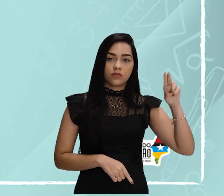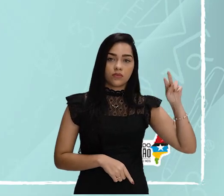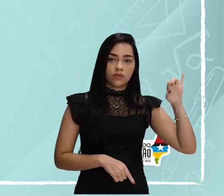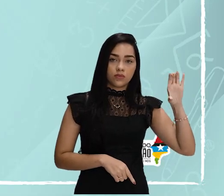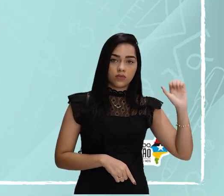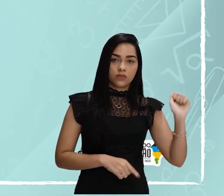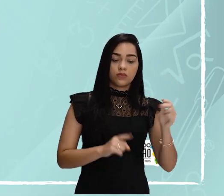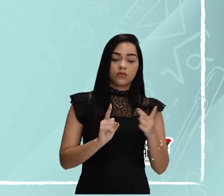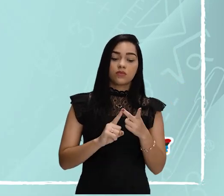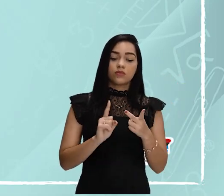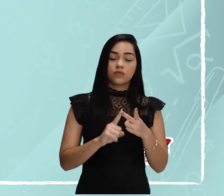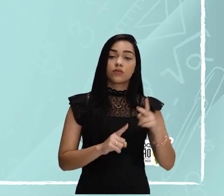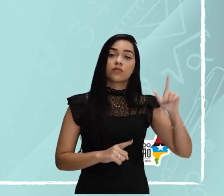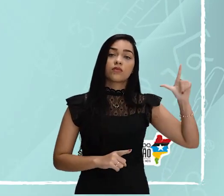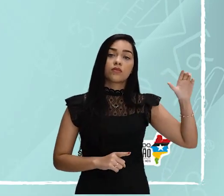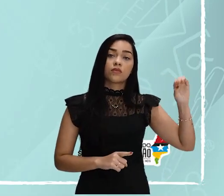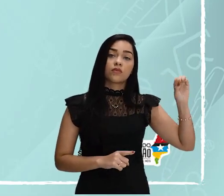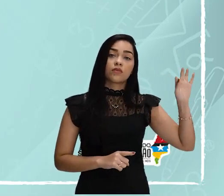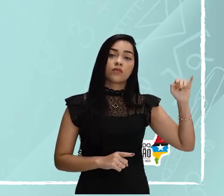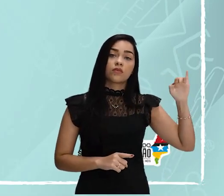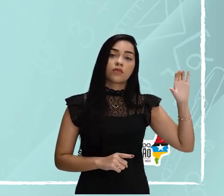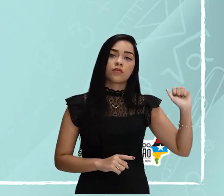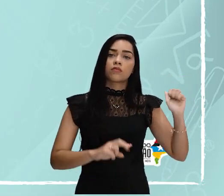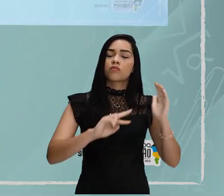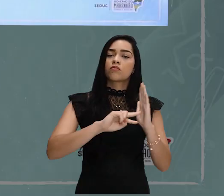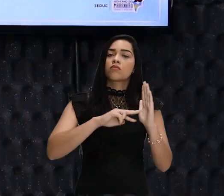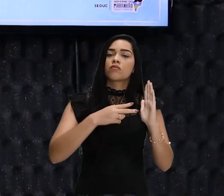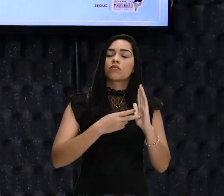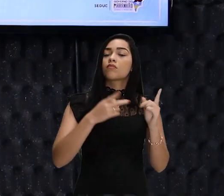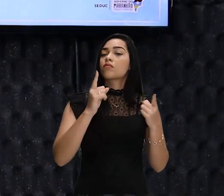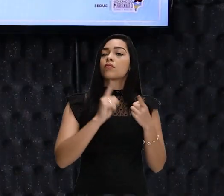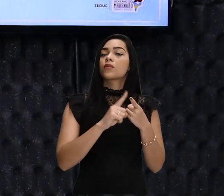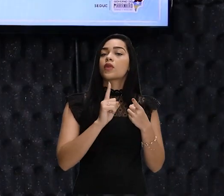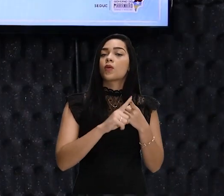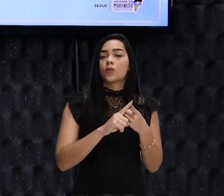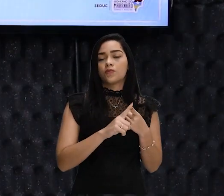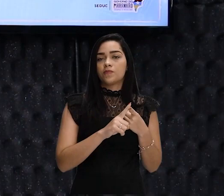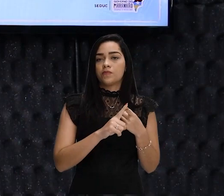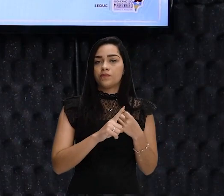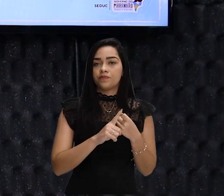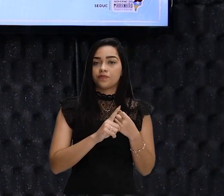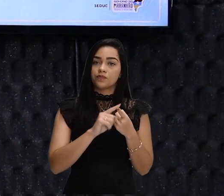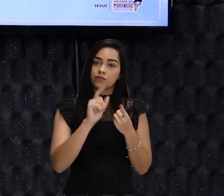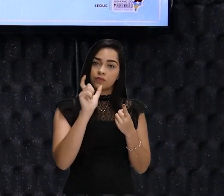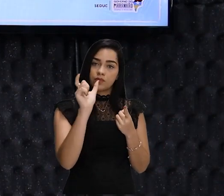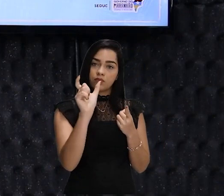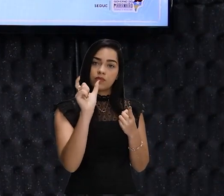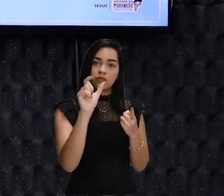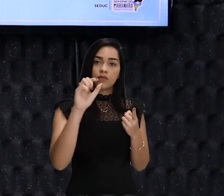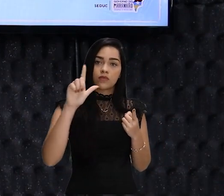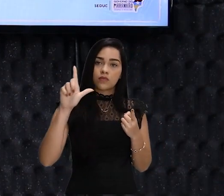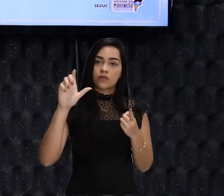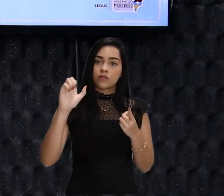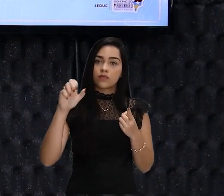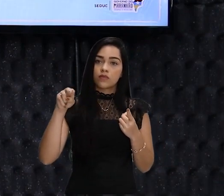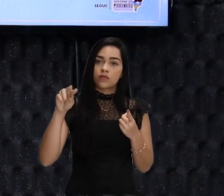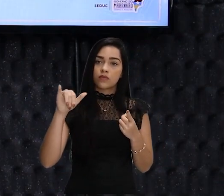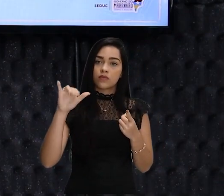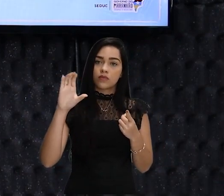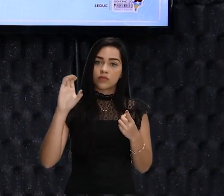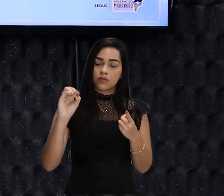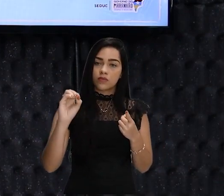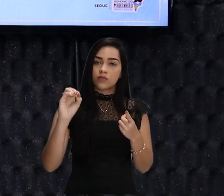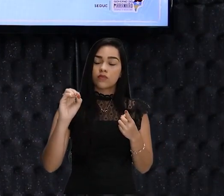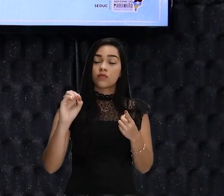zona lótica. O que significa ambiente de zona lêntica? O termo lêntico tem a